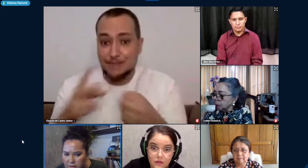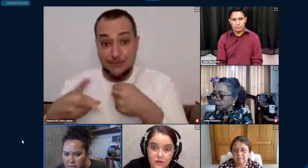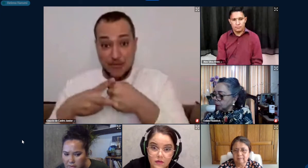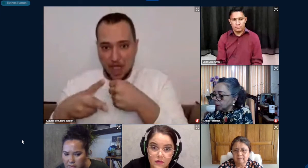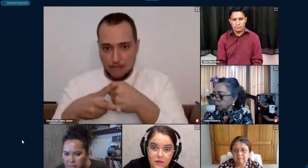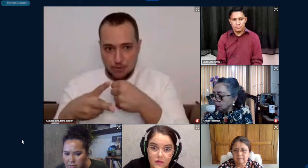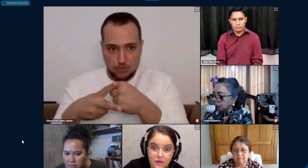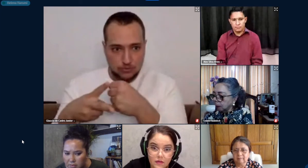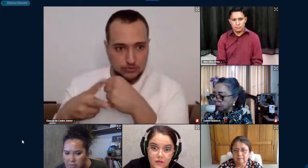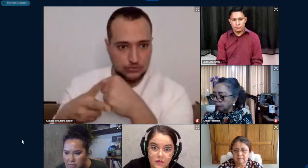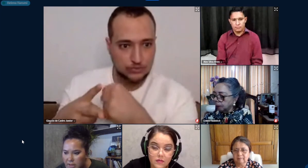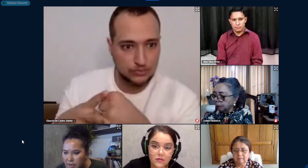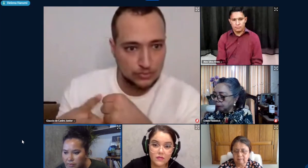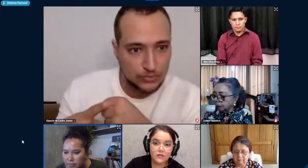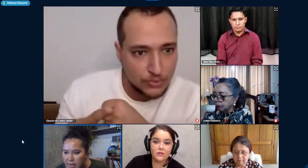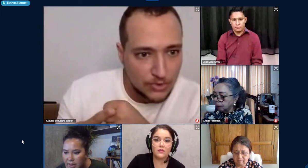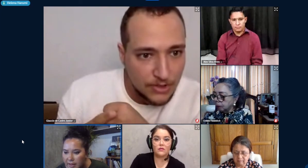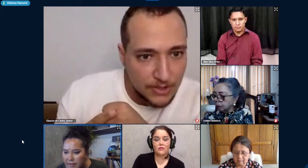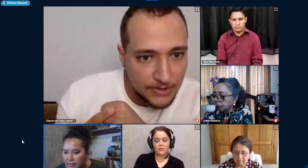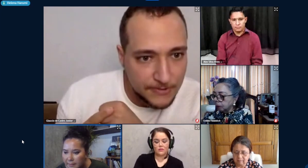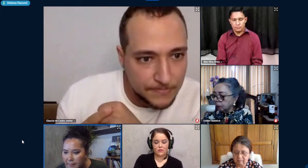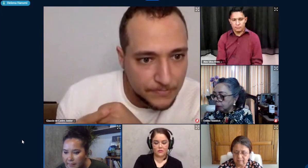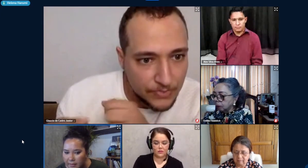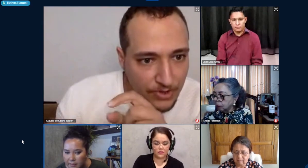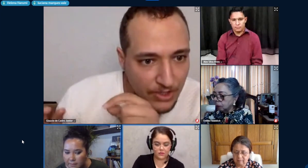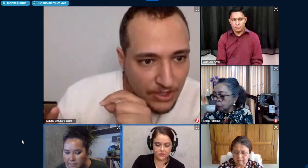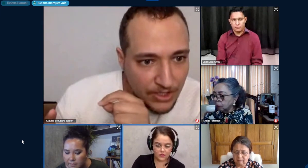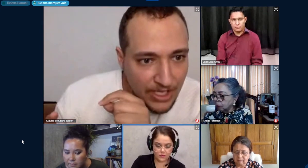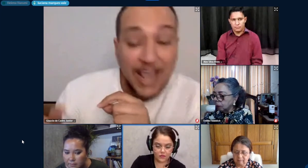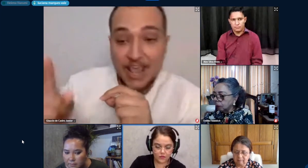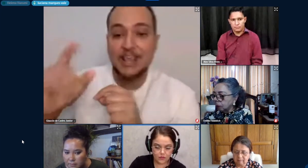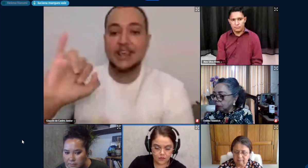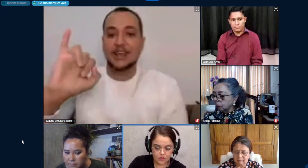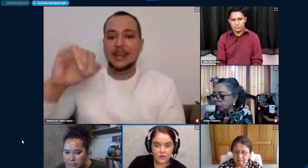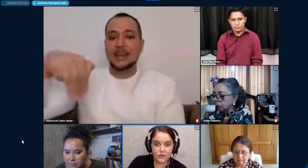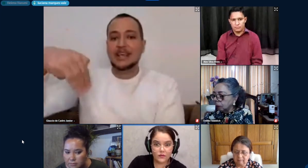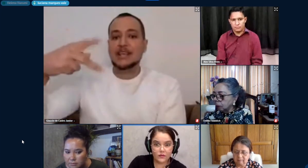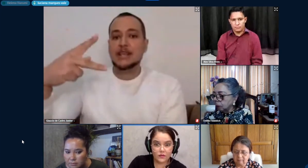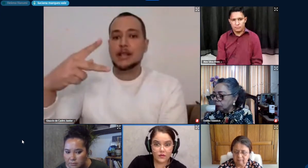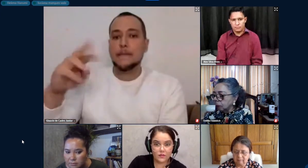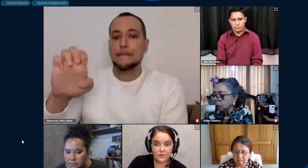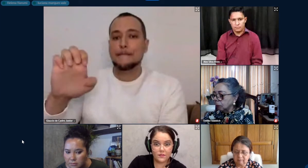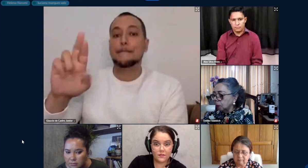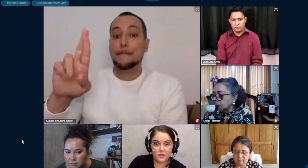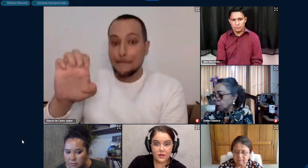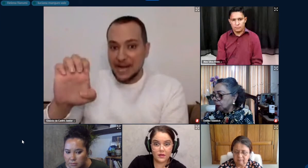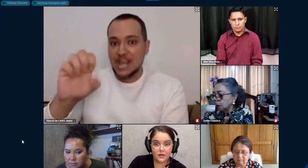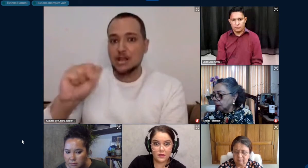Tem